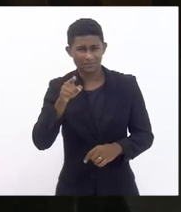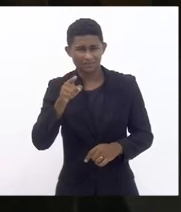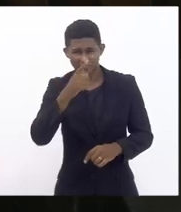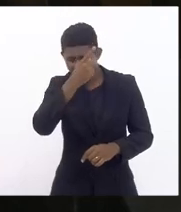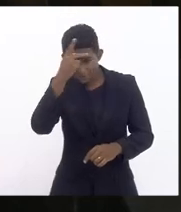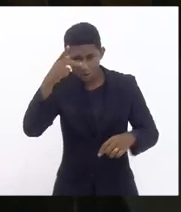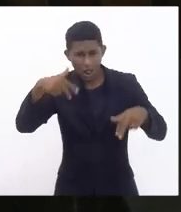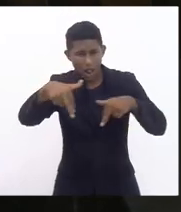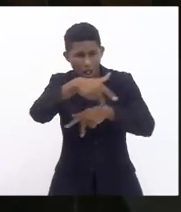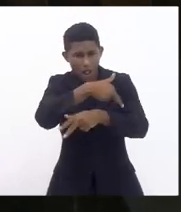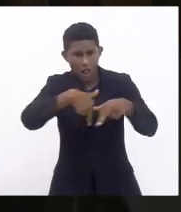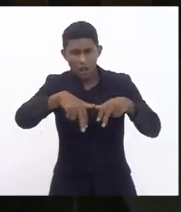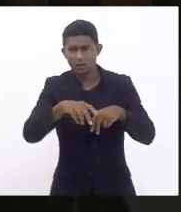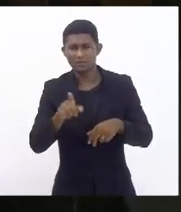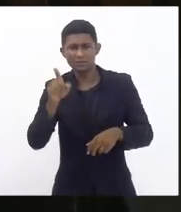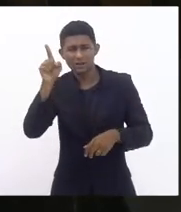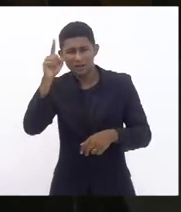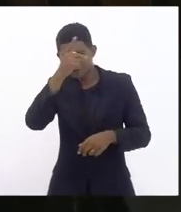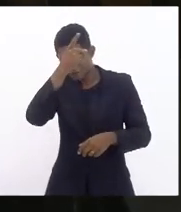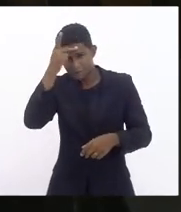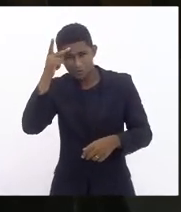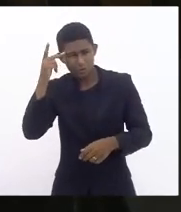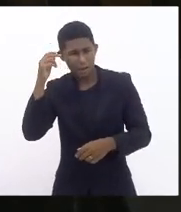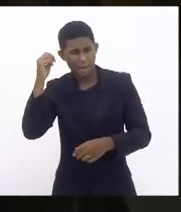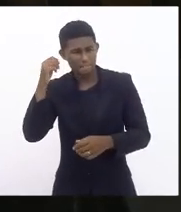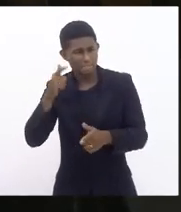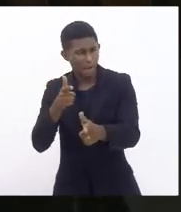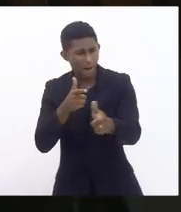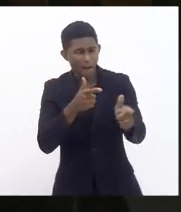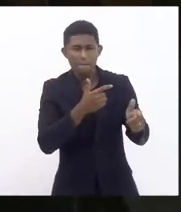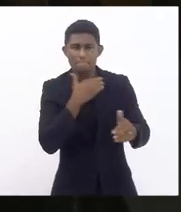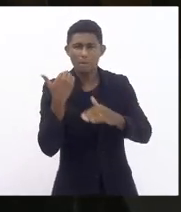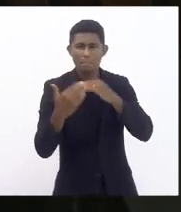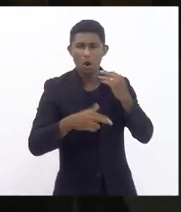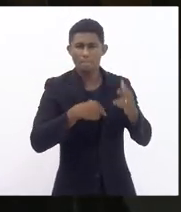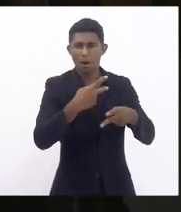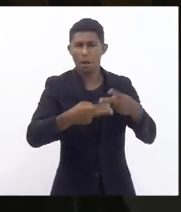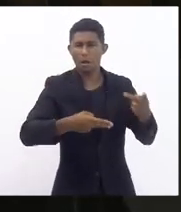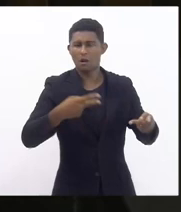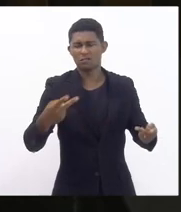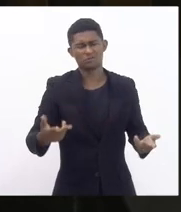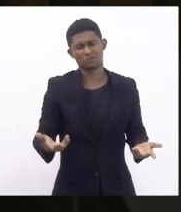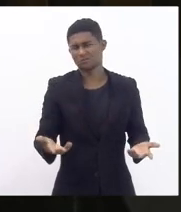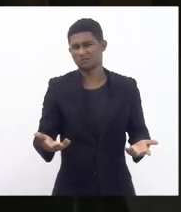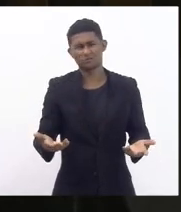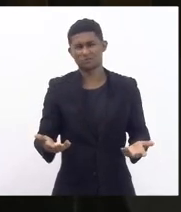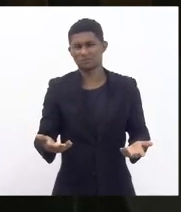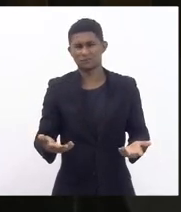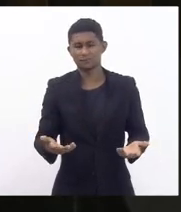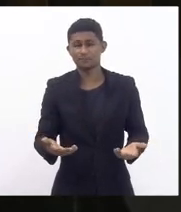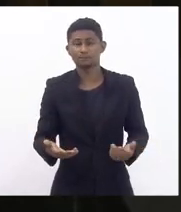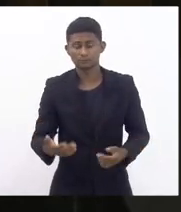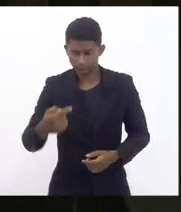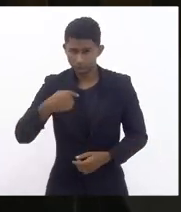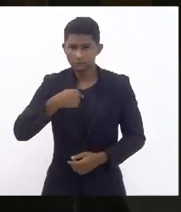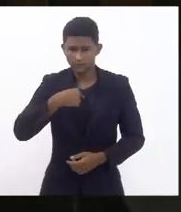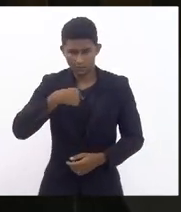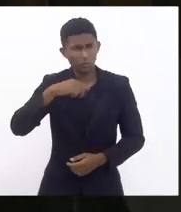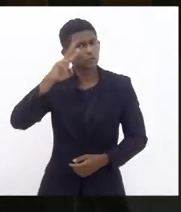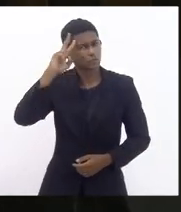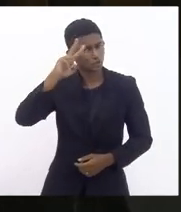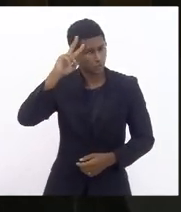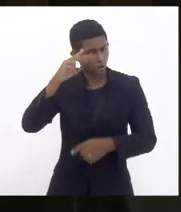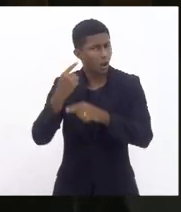tudo. E olha, deputada Lucinha, eu conheço a história, pelo menos lida,